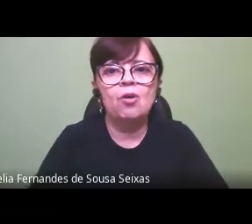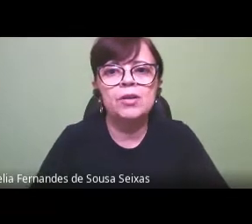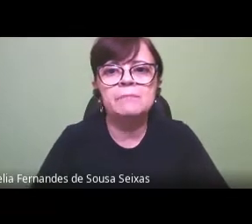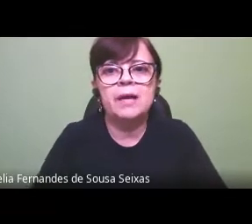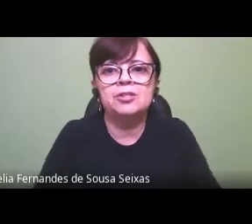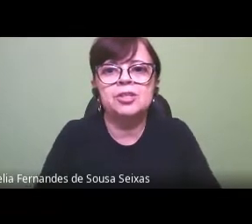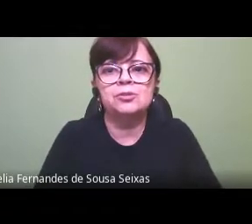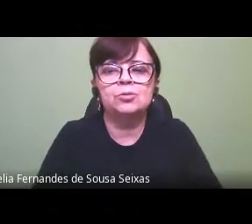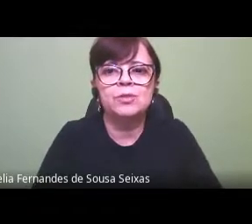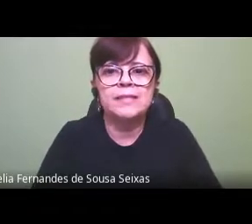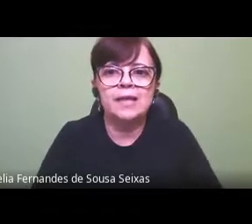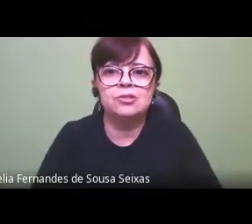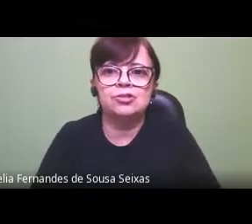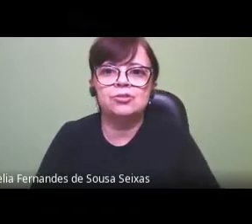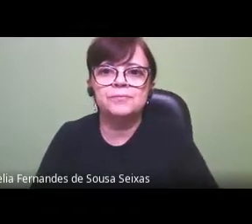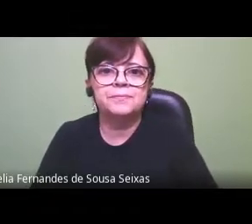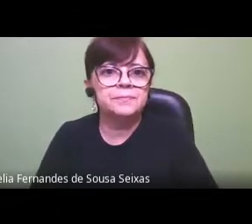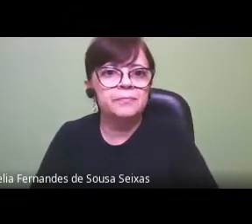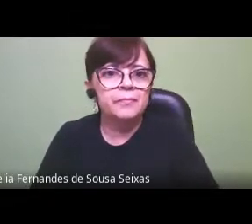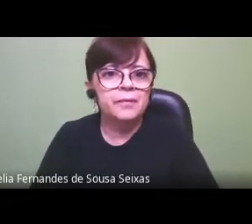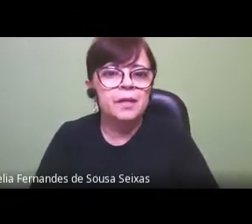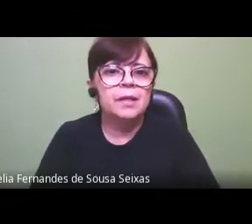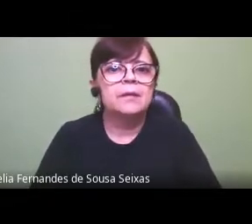fazendo. Olhe a imagem no slide.